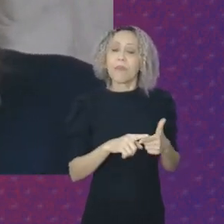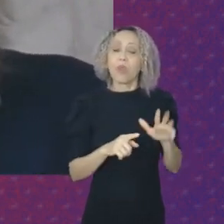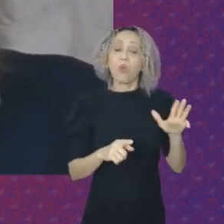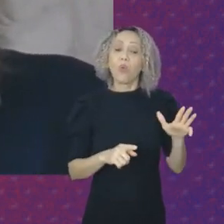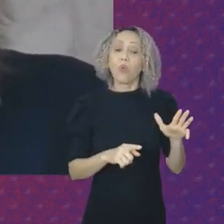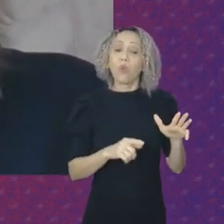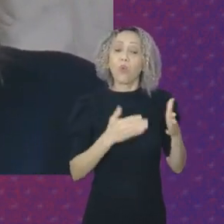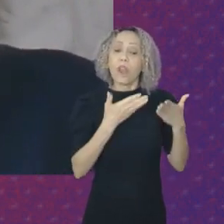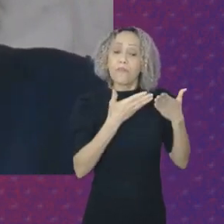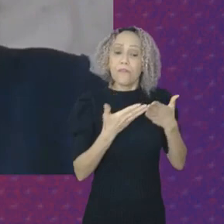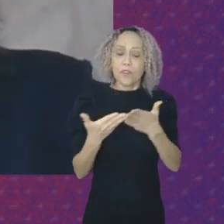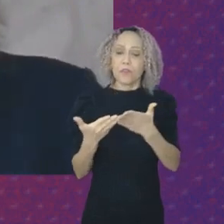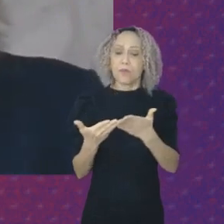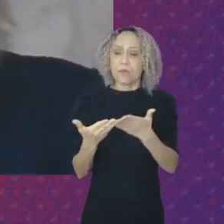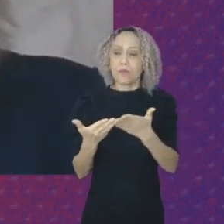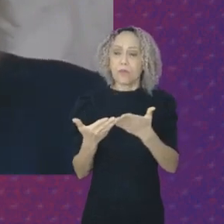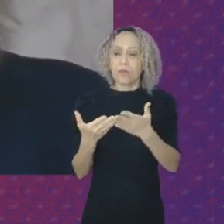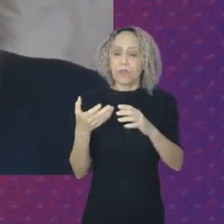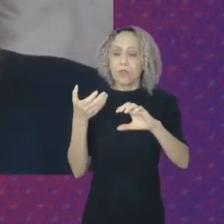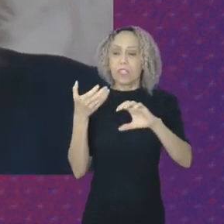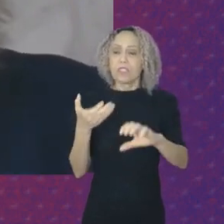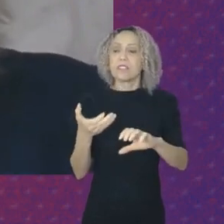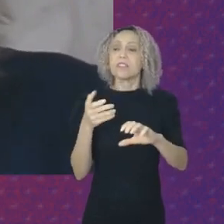lei da